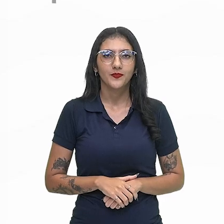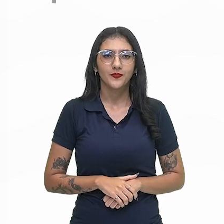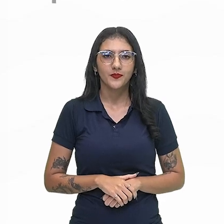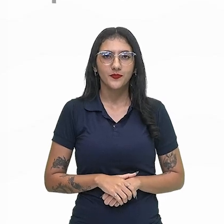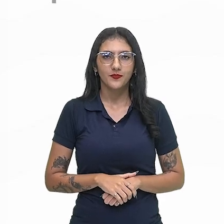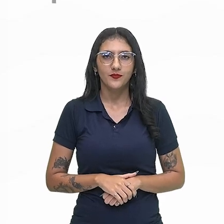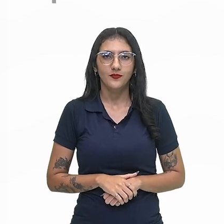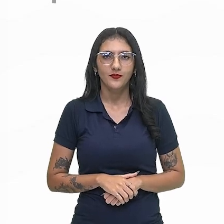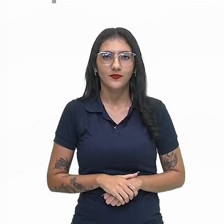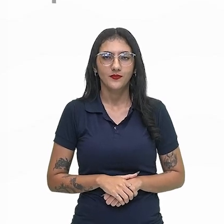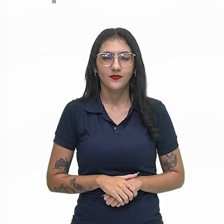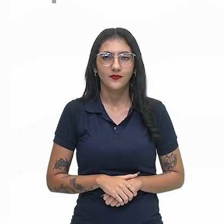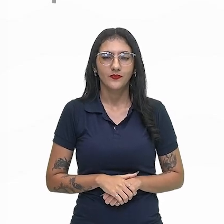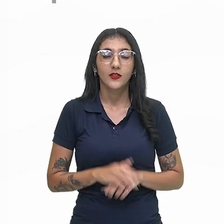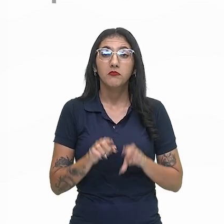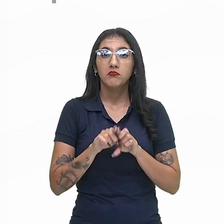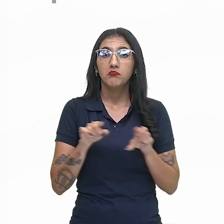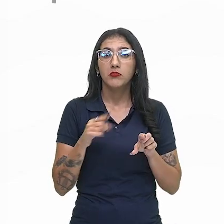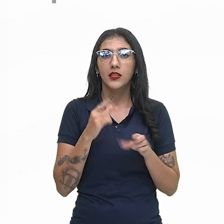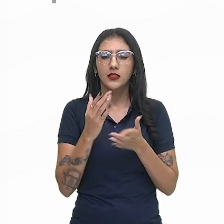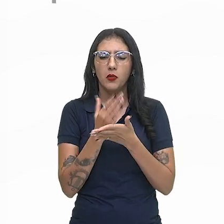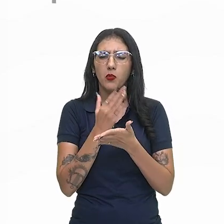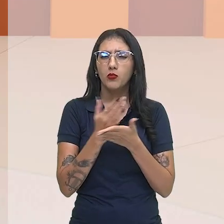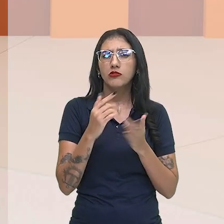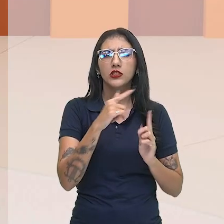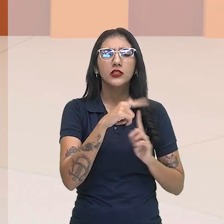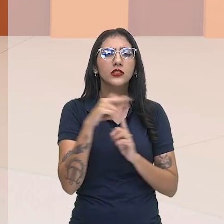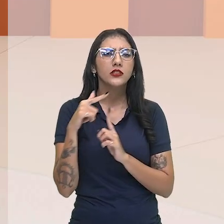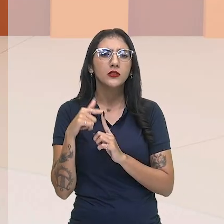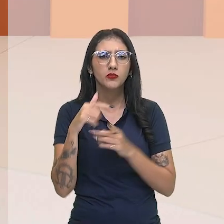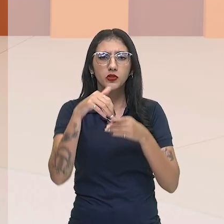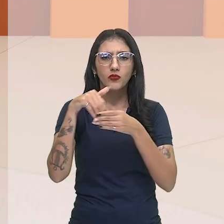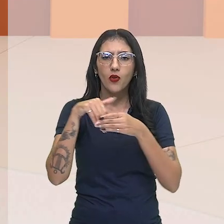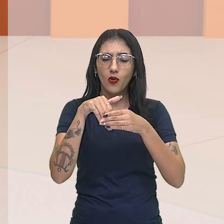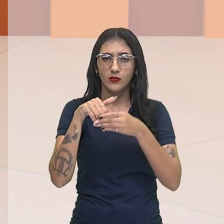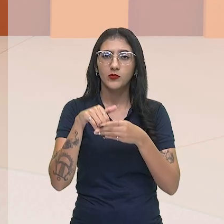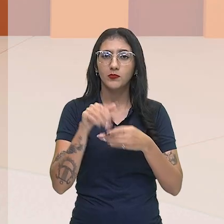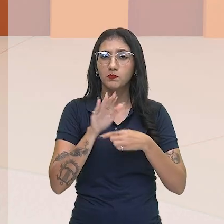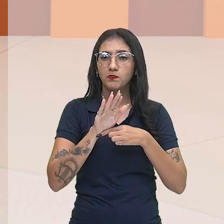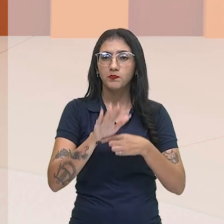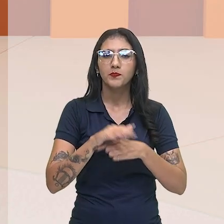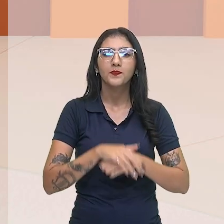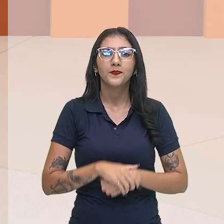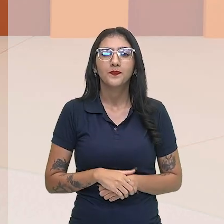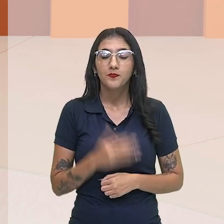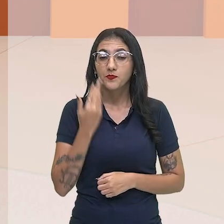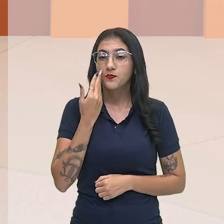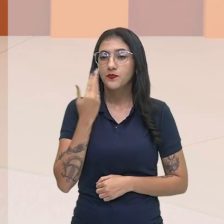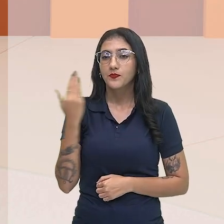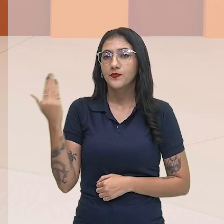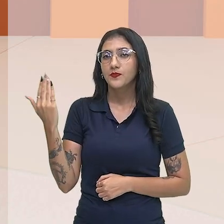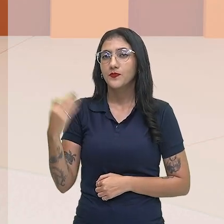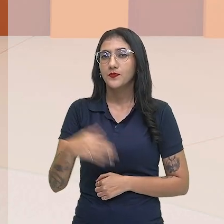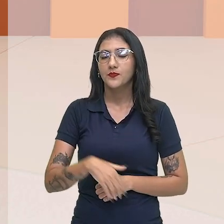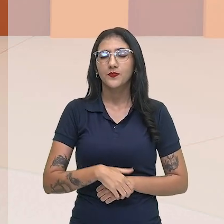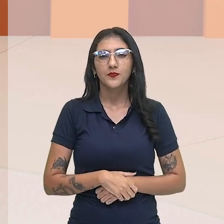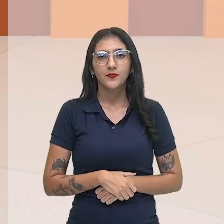alguns tipos de sistemas eleitorais. Vamos conhecer? Temos aí o sistema